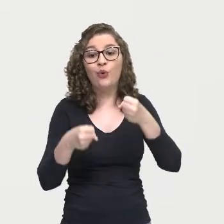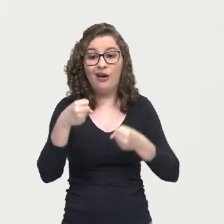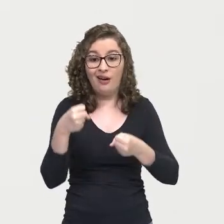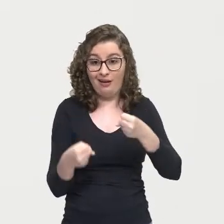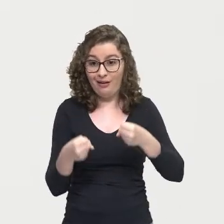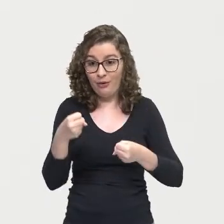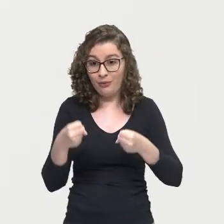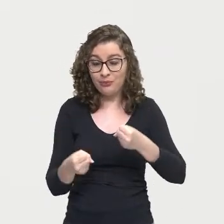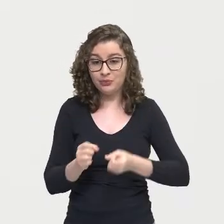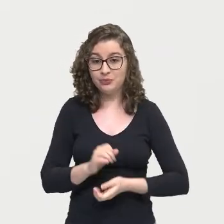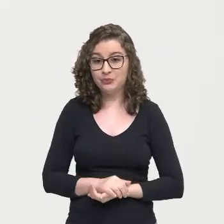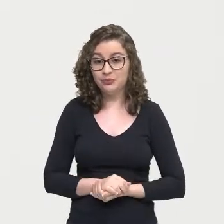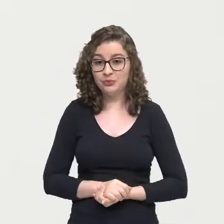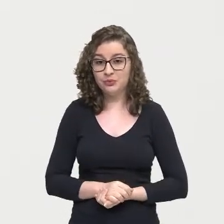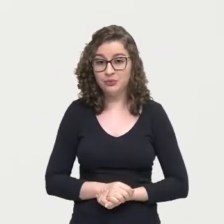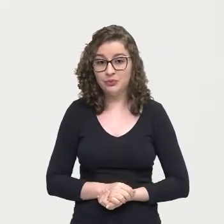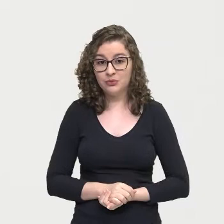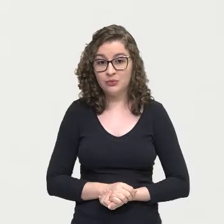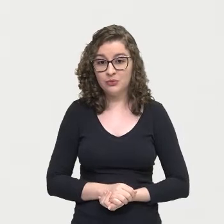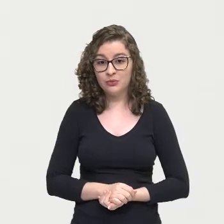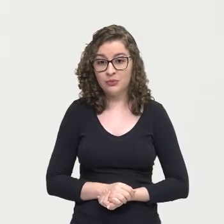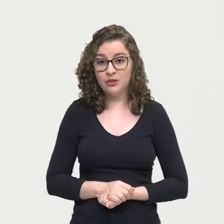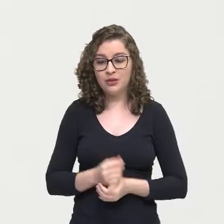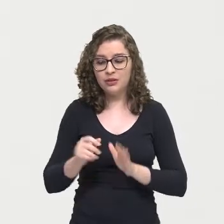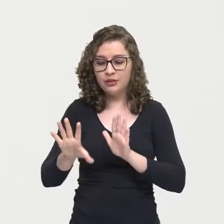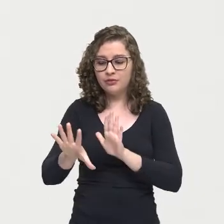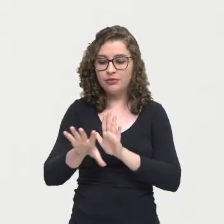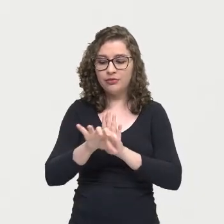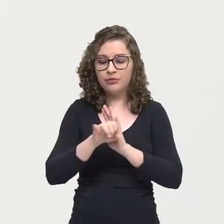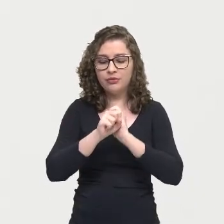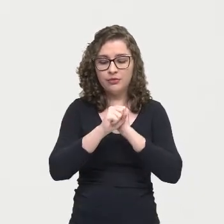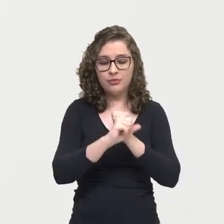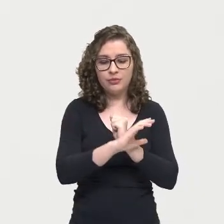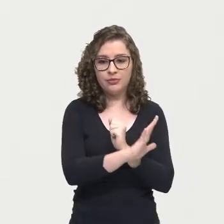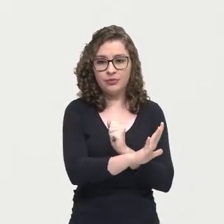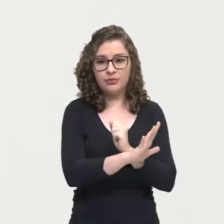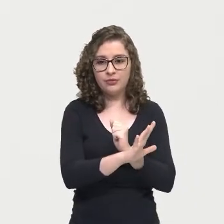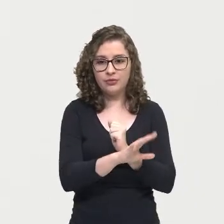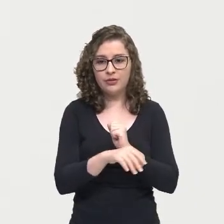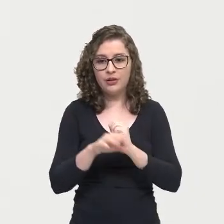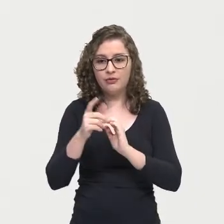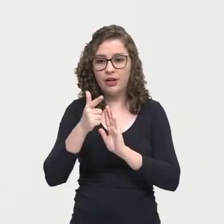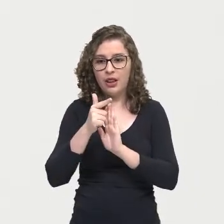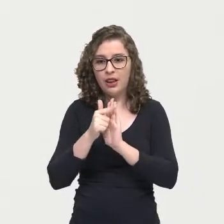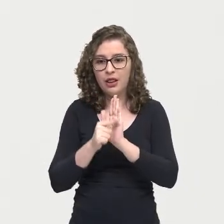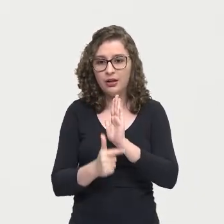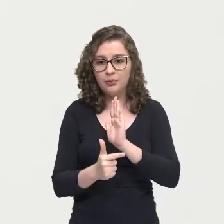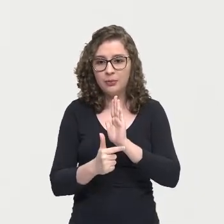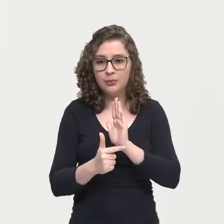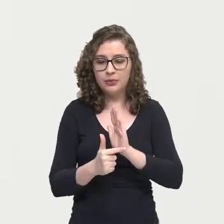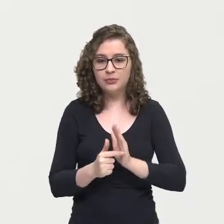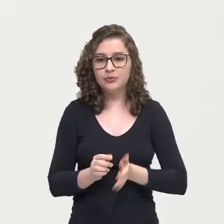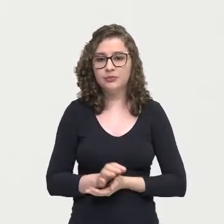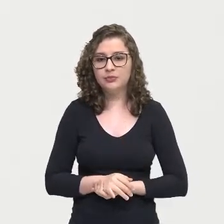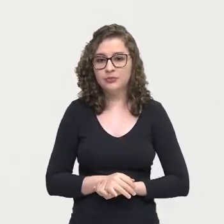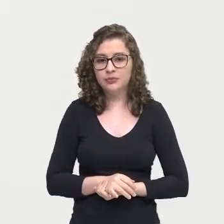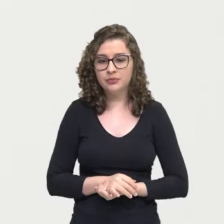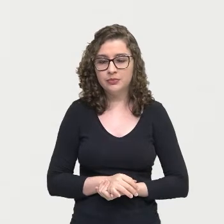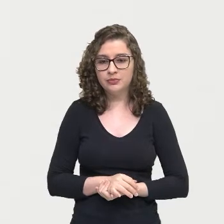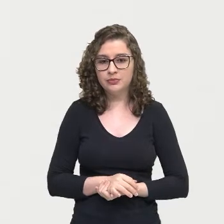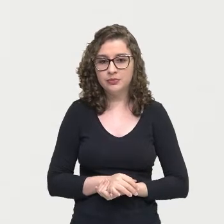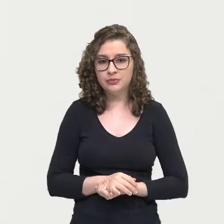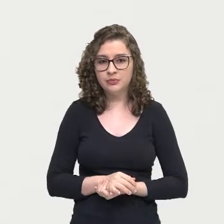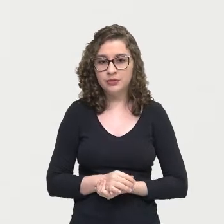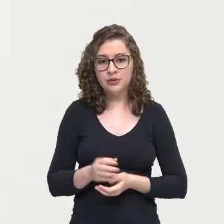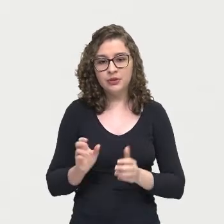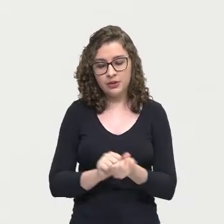acabam filtrando todos aqueles gases poluentes que seriam lançados na atmosfera. Os conversores